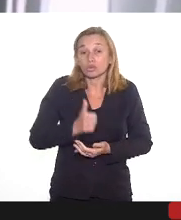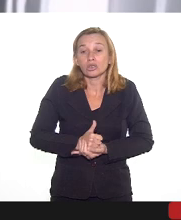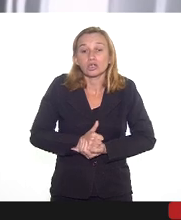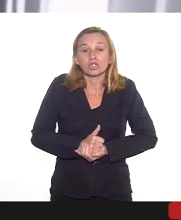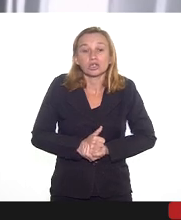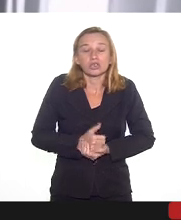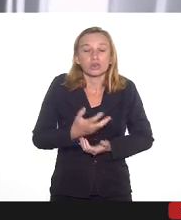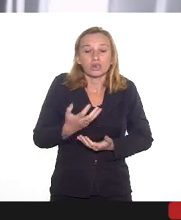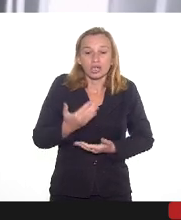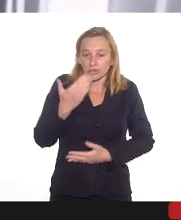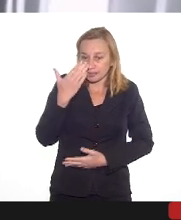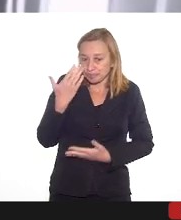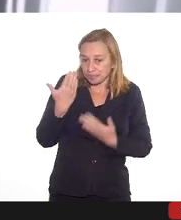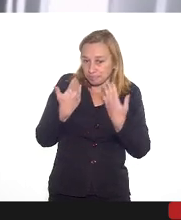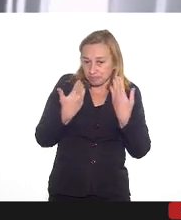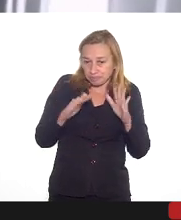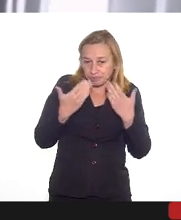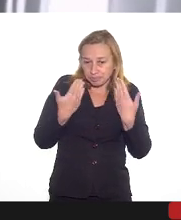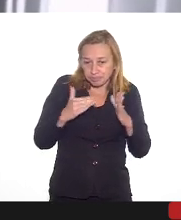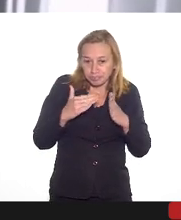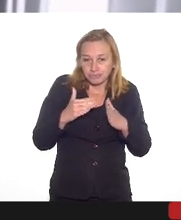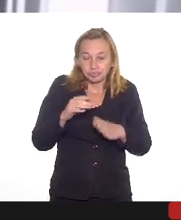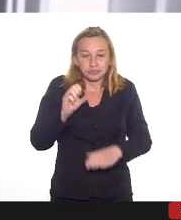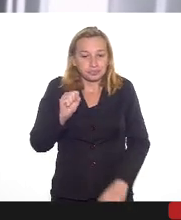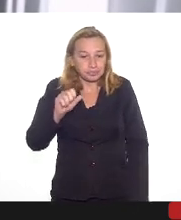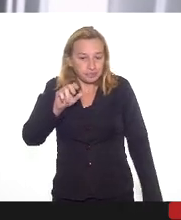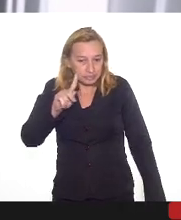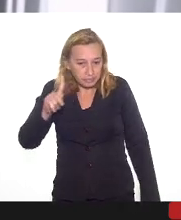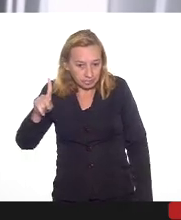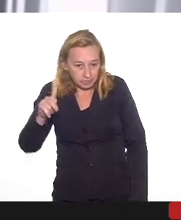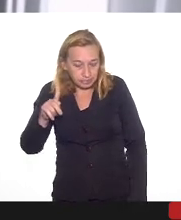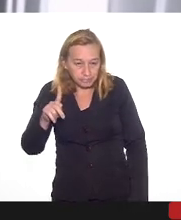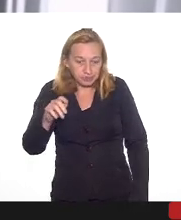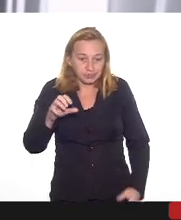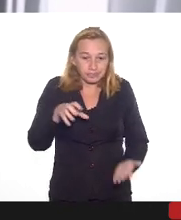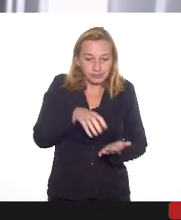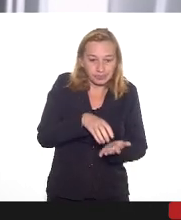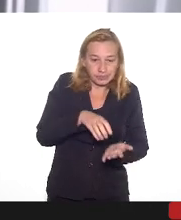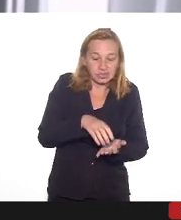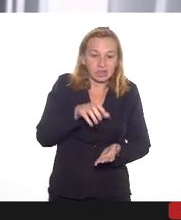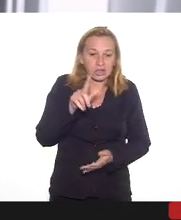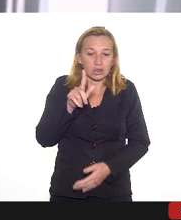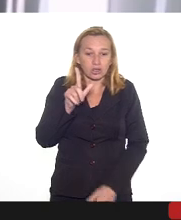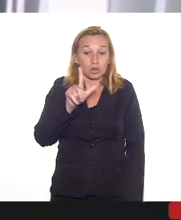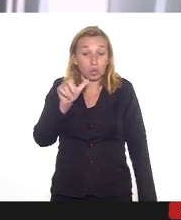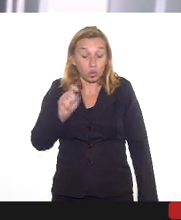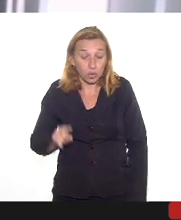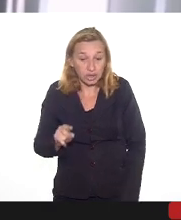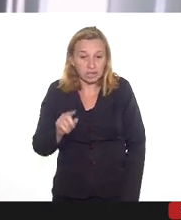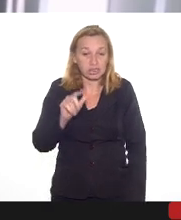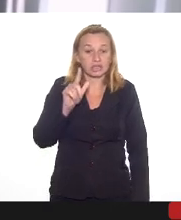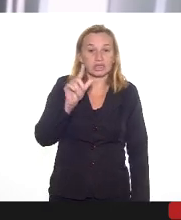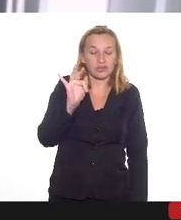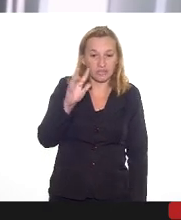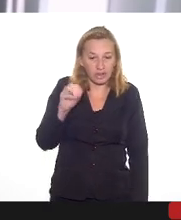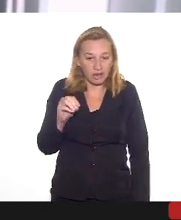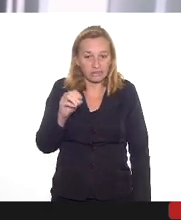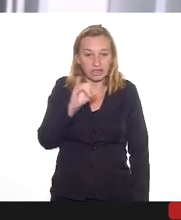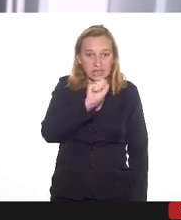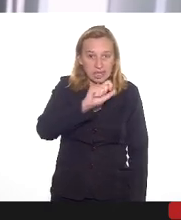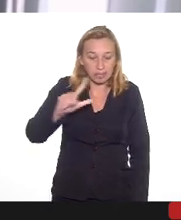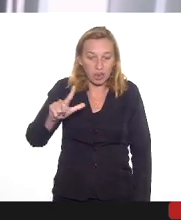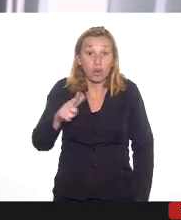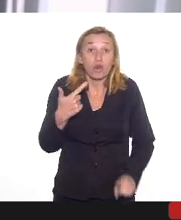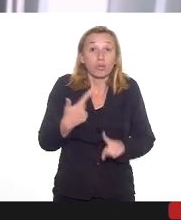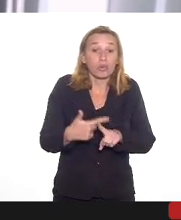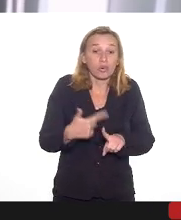queria cumprimentar o CEP Central, nas figuras do Luiz Guilherme, do Flávio e da Isabel,